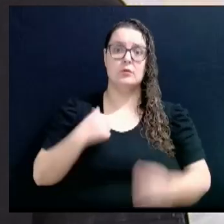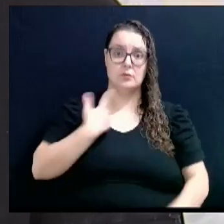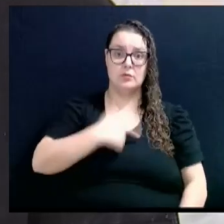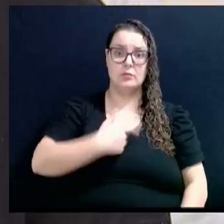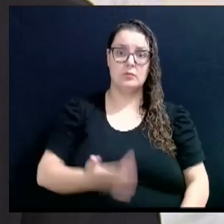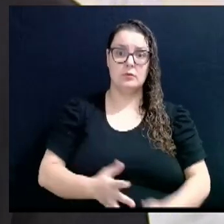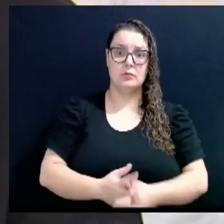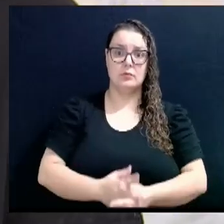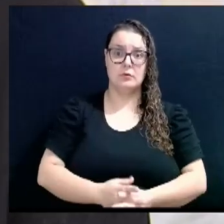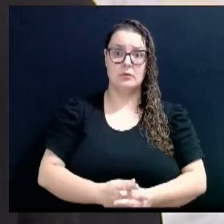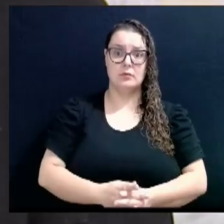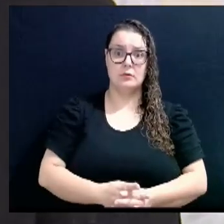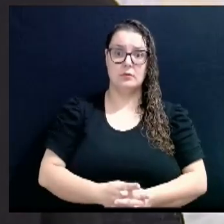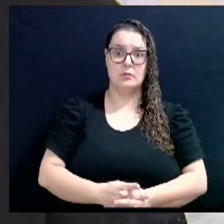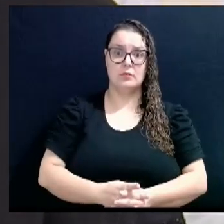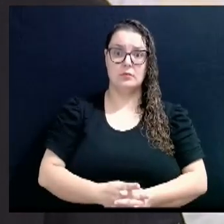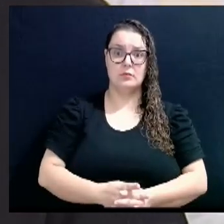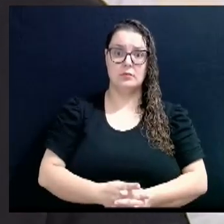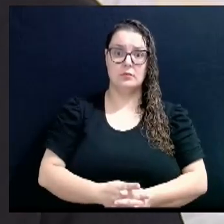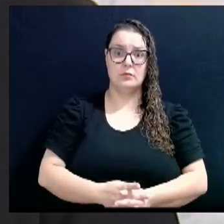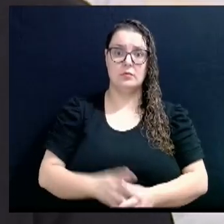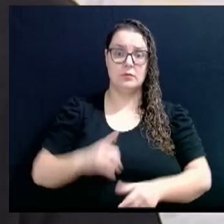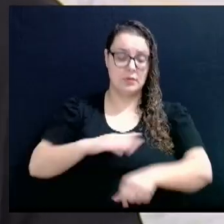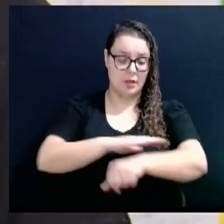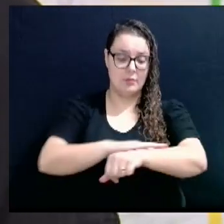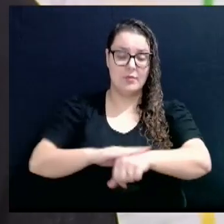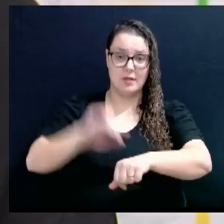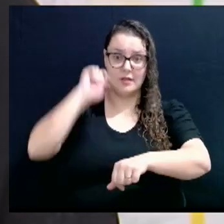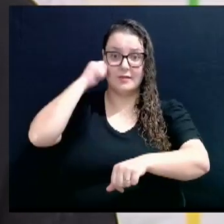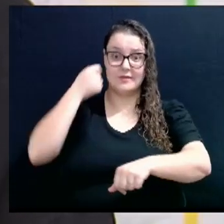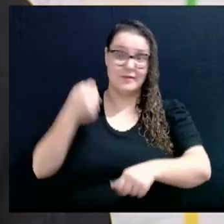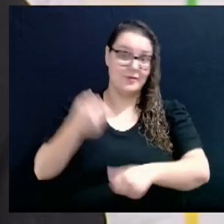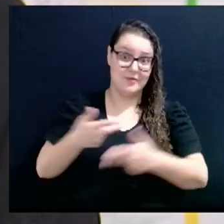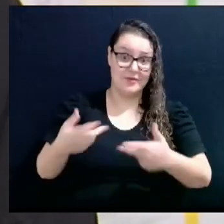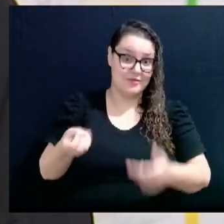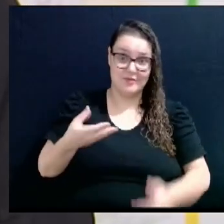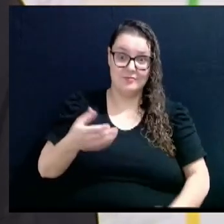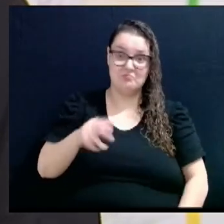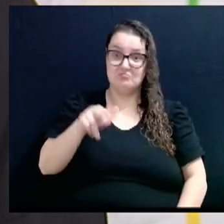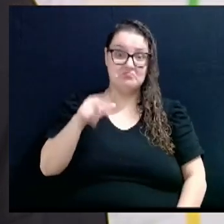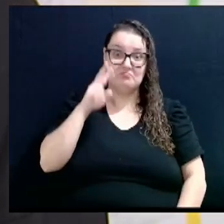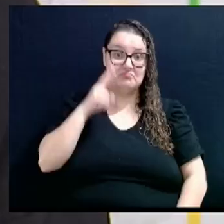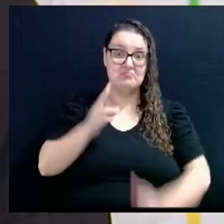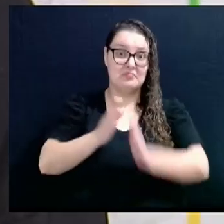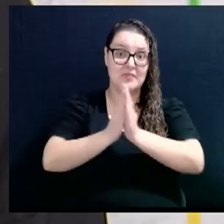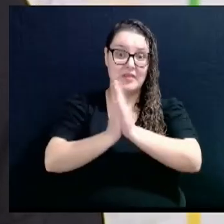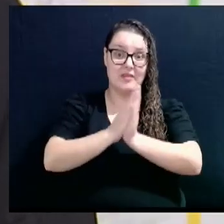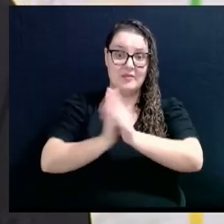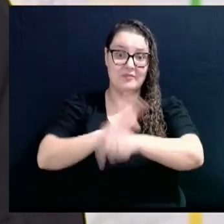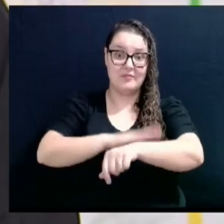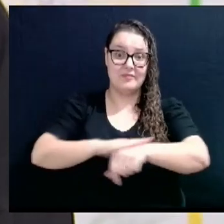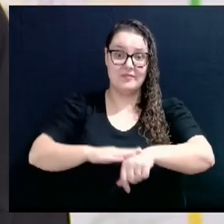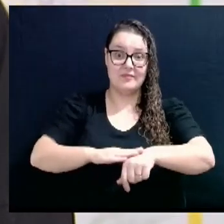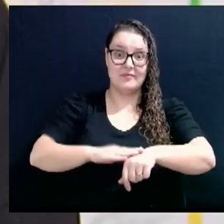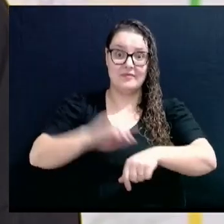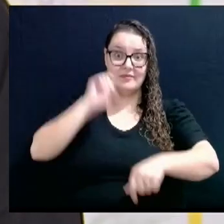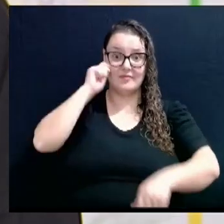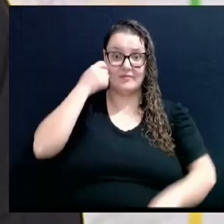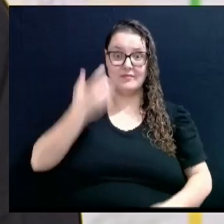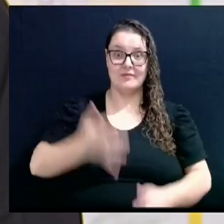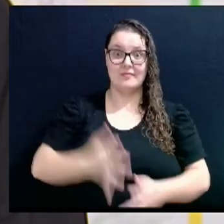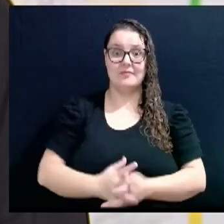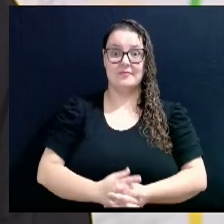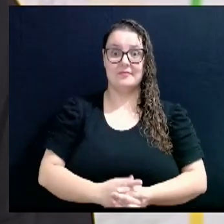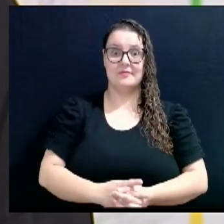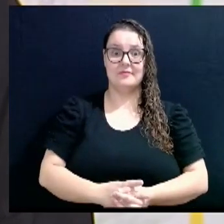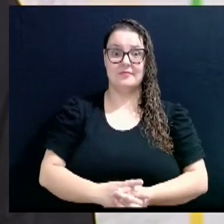ela tem pele escura, que é uma coisa muito nova pra mim, porque eu nunca tinha visto uma boneca de pele negra. Como é